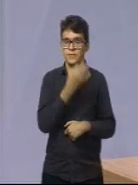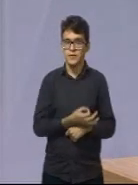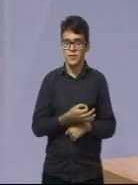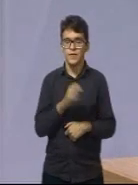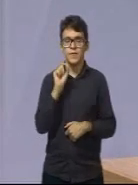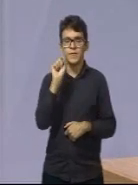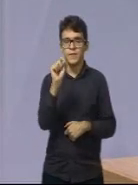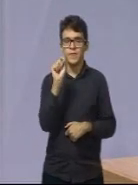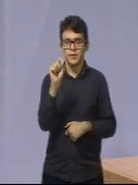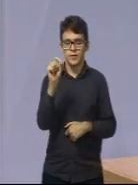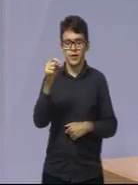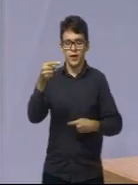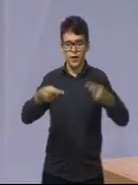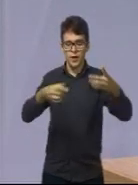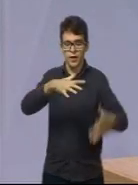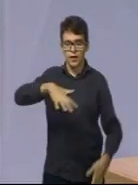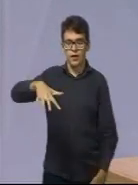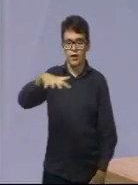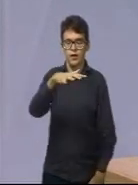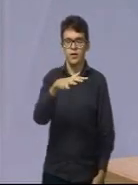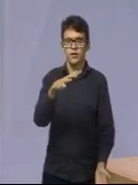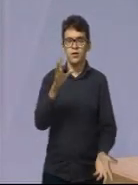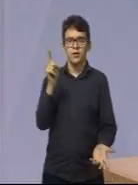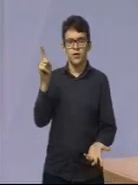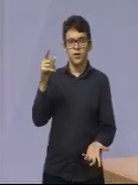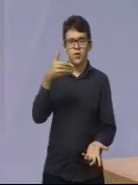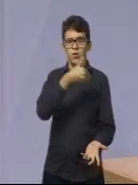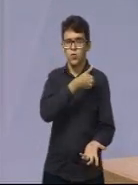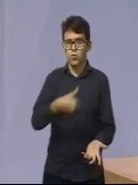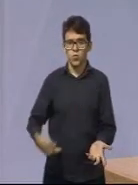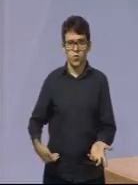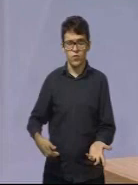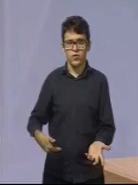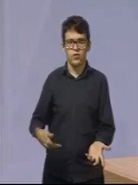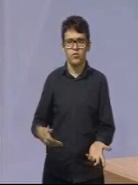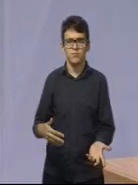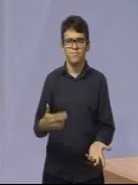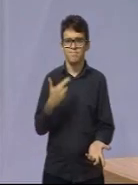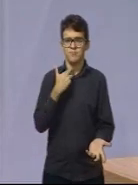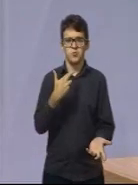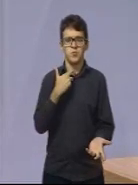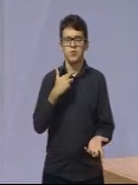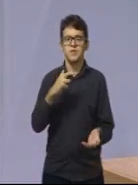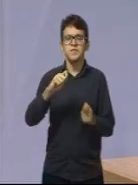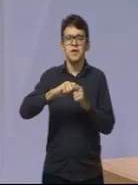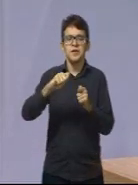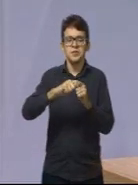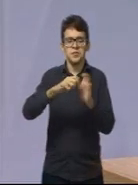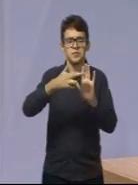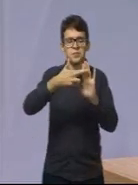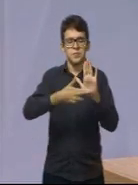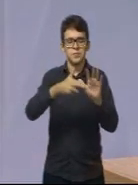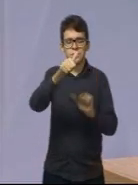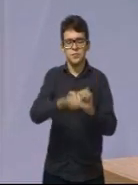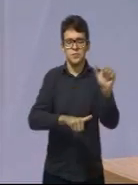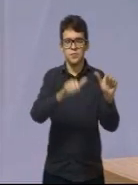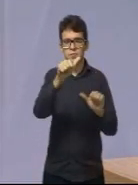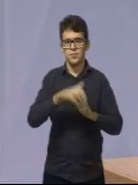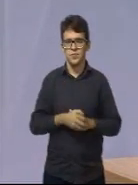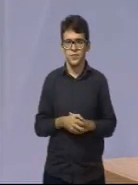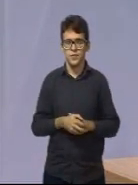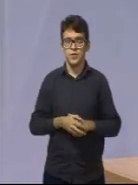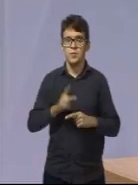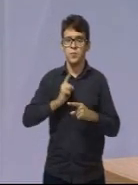político, é que o atual governo não tem legitimidade para fazer nenhuma reforma. Porque toda reforma